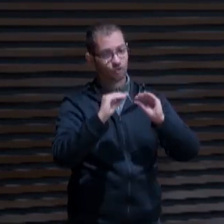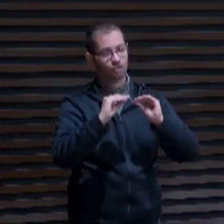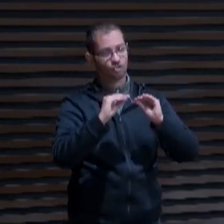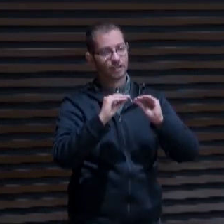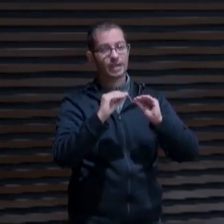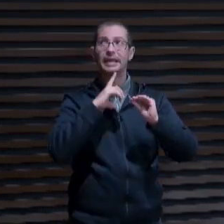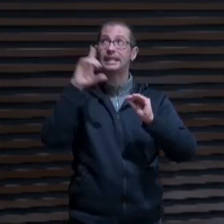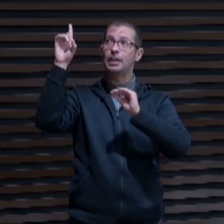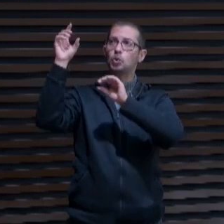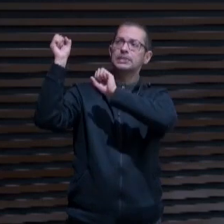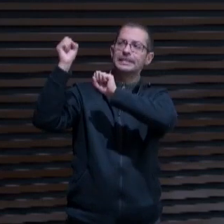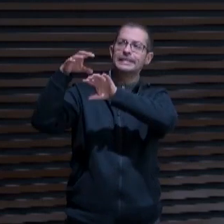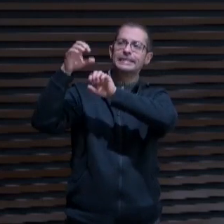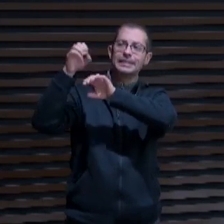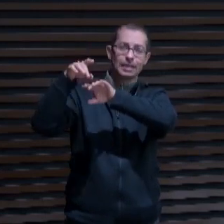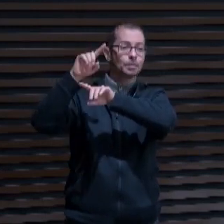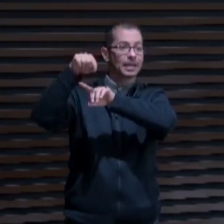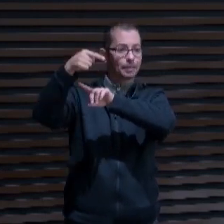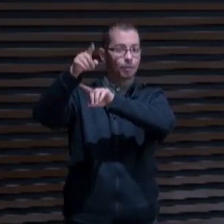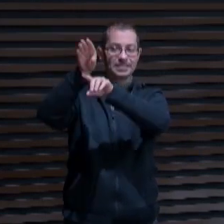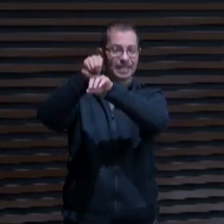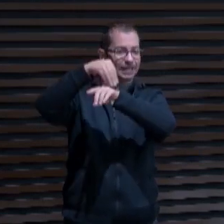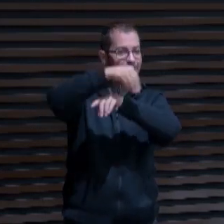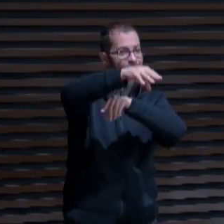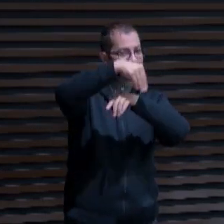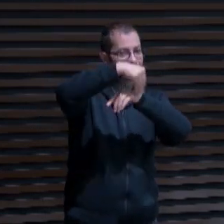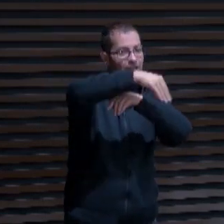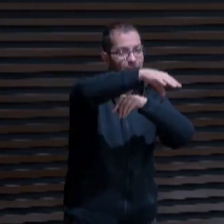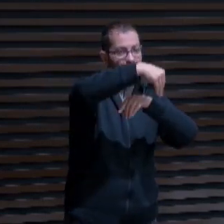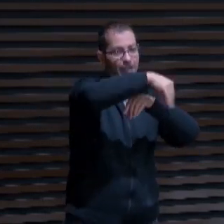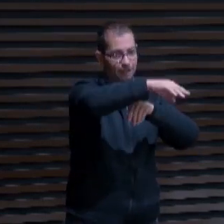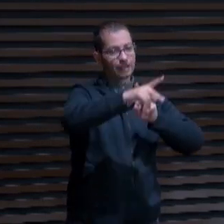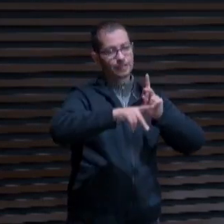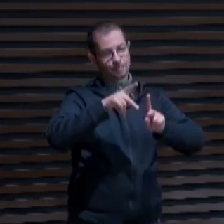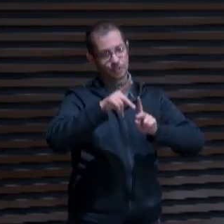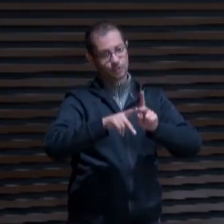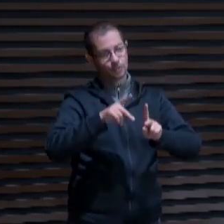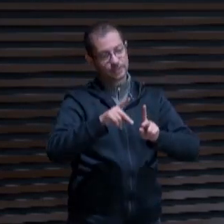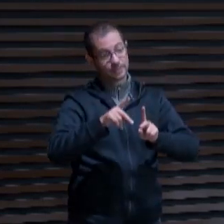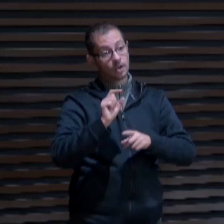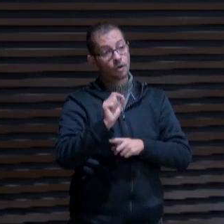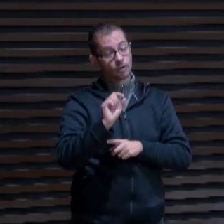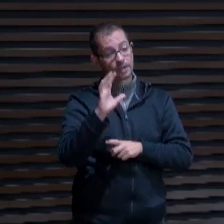povo. Mas, gente, algo trágico acontece para o povo de Israel. O que acontece é que aquele povo que disse que